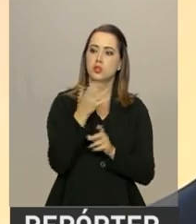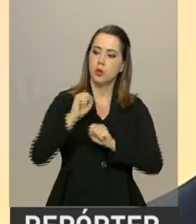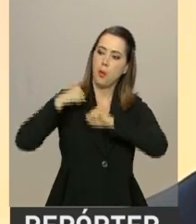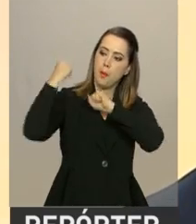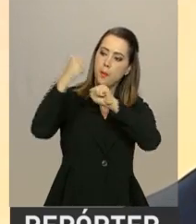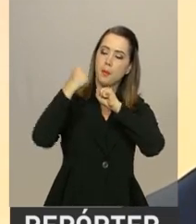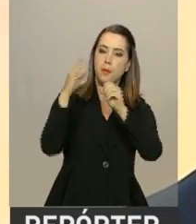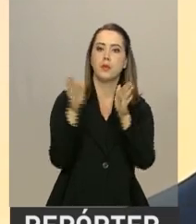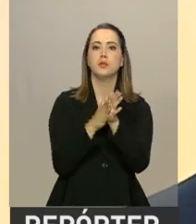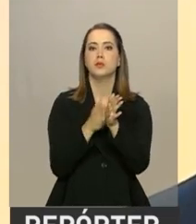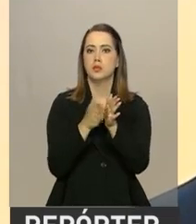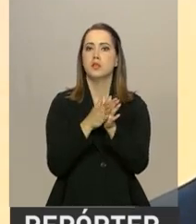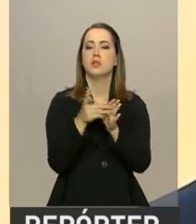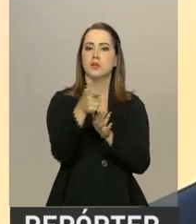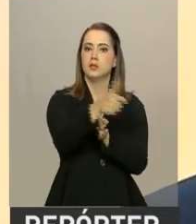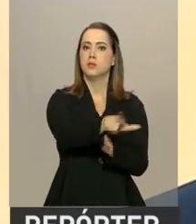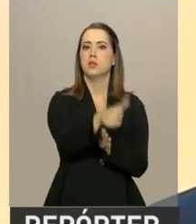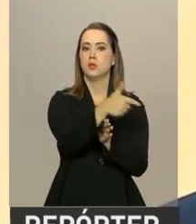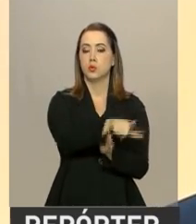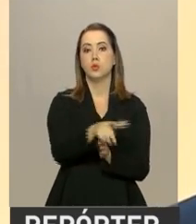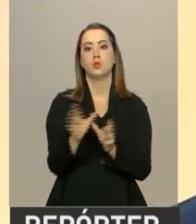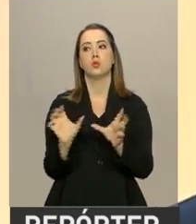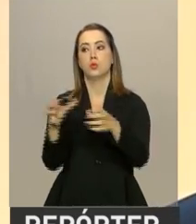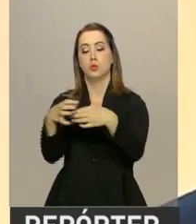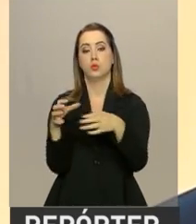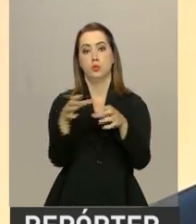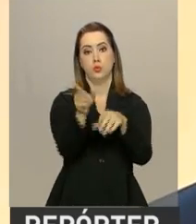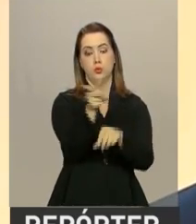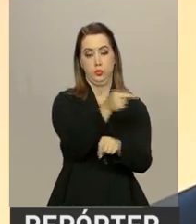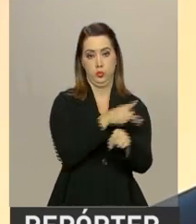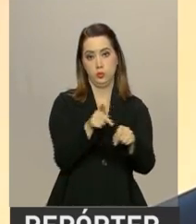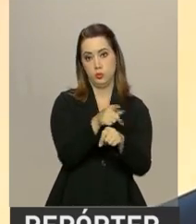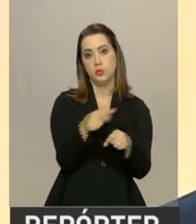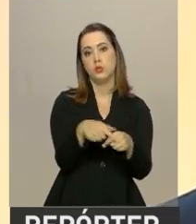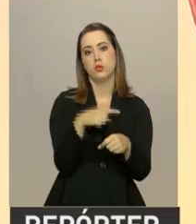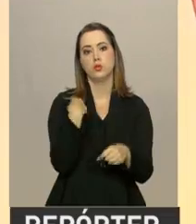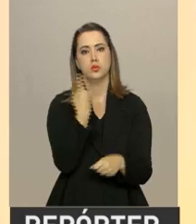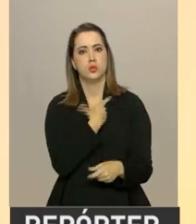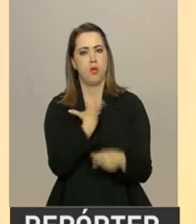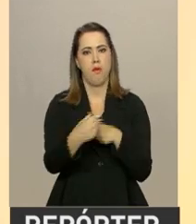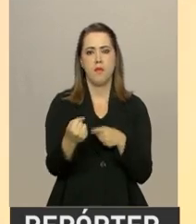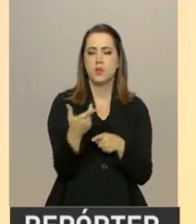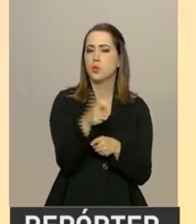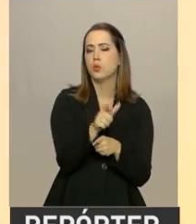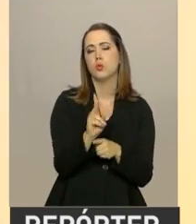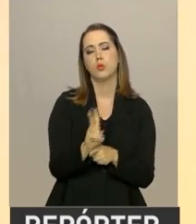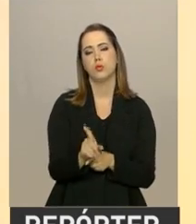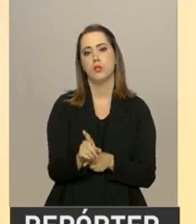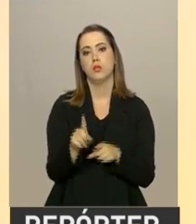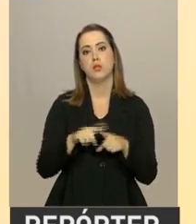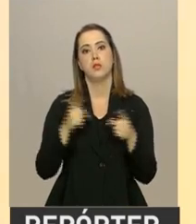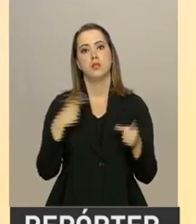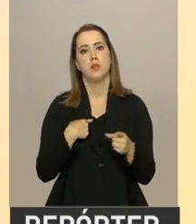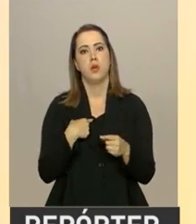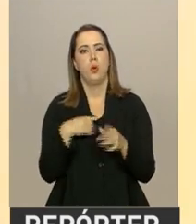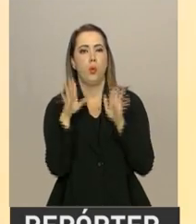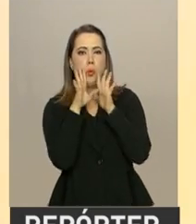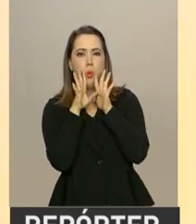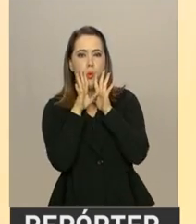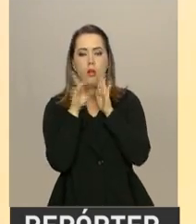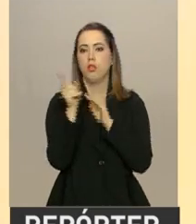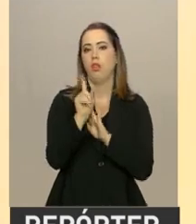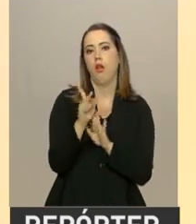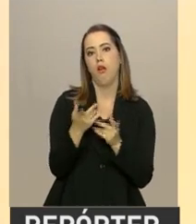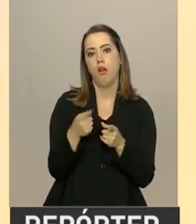os adversários, acho que faz parte, né? A gente não ganha todas as provas que a gente imagina. Gostaria muito, realmente, que não houvessem as vaias e que a